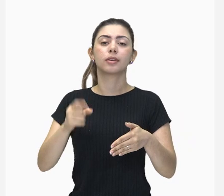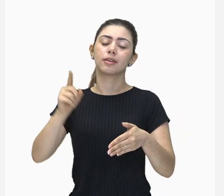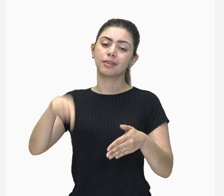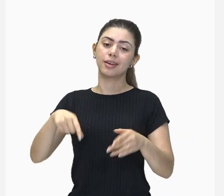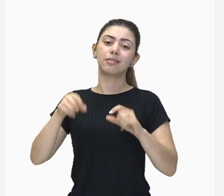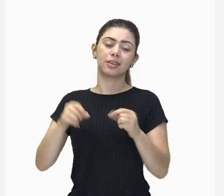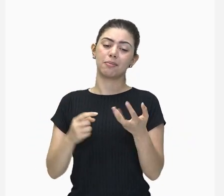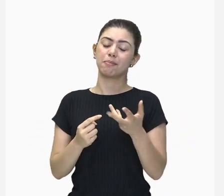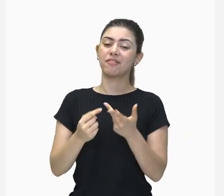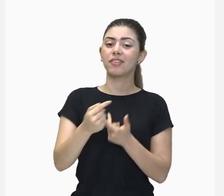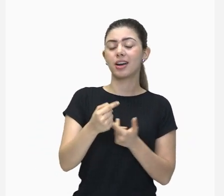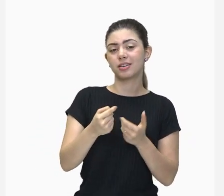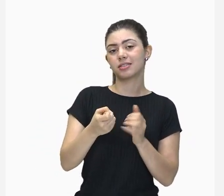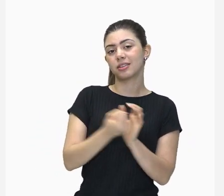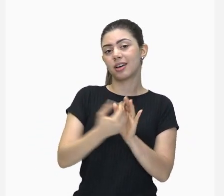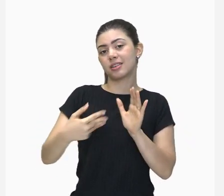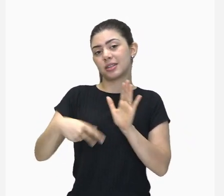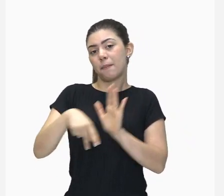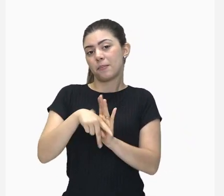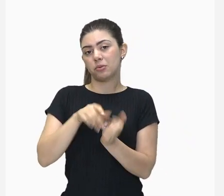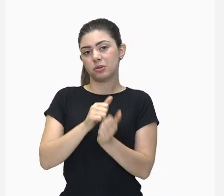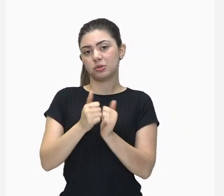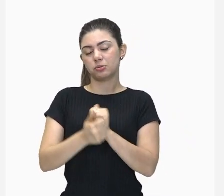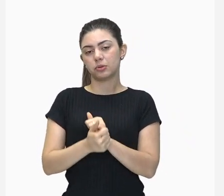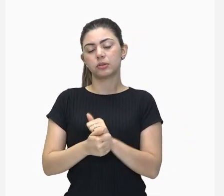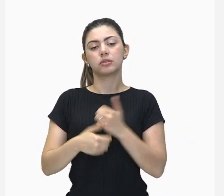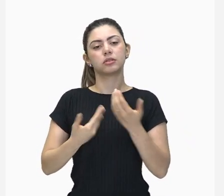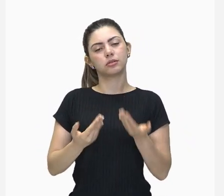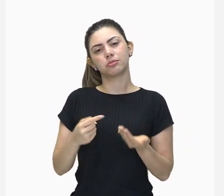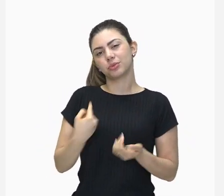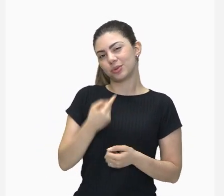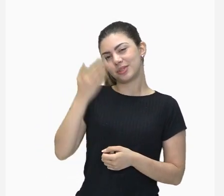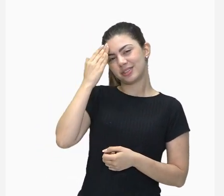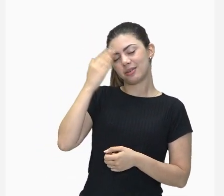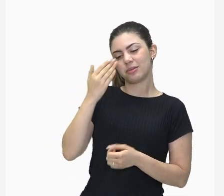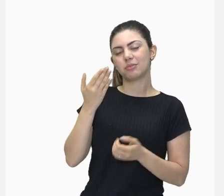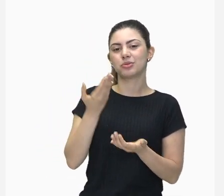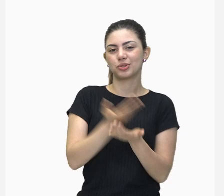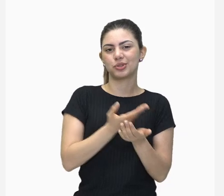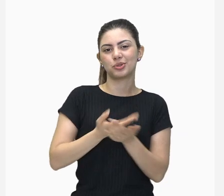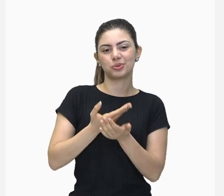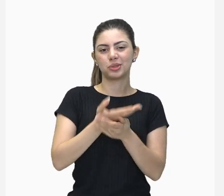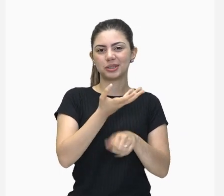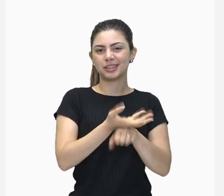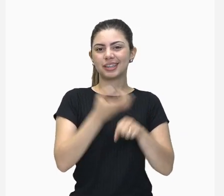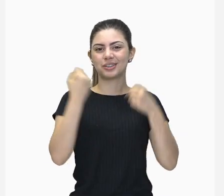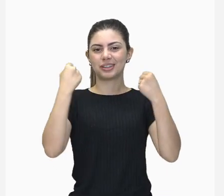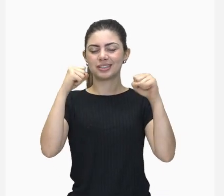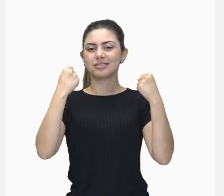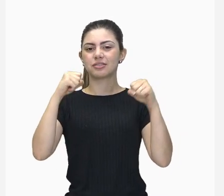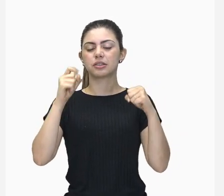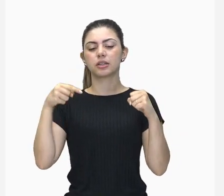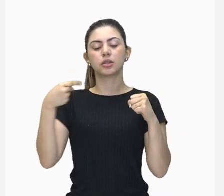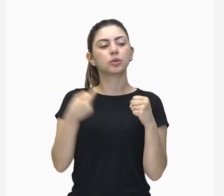esses aspectos do esporte. Geralmente, nas aulas de educação física, a gente fala mais sobre